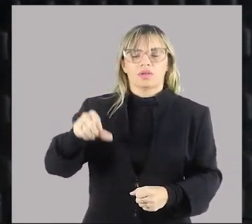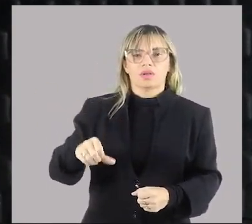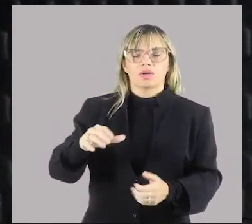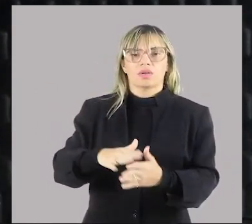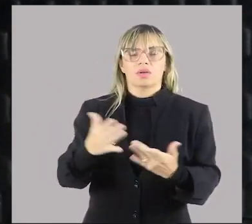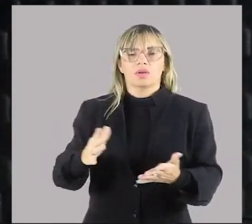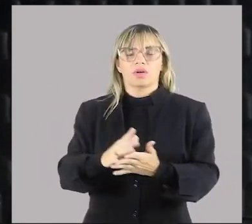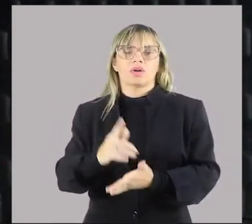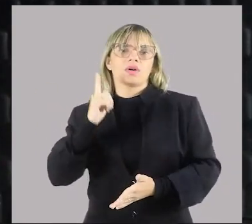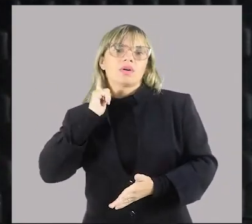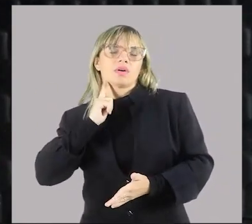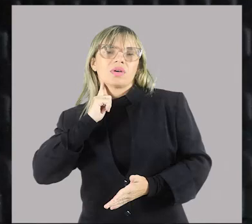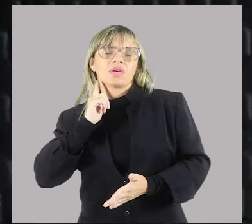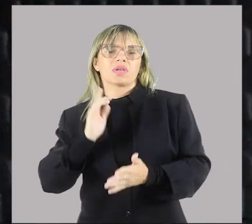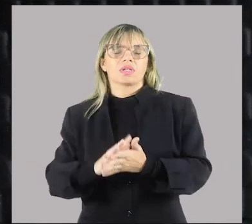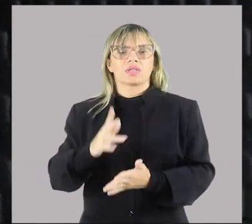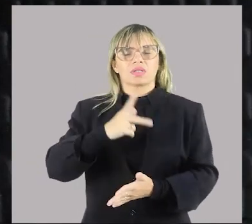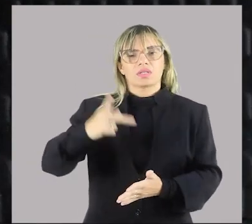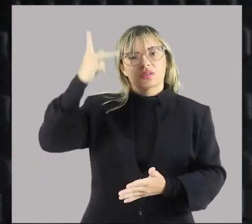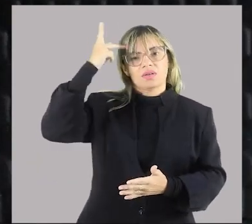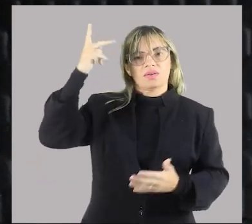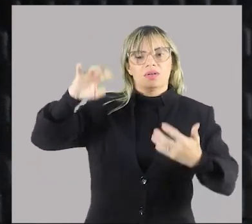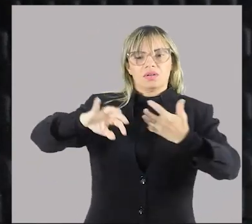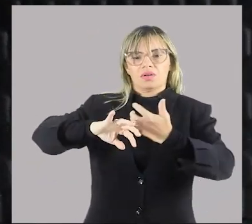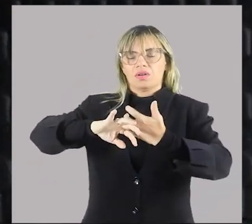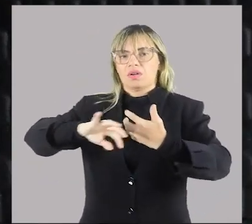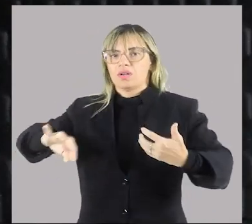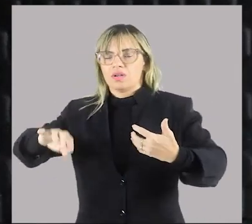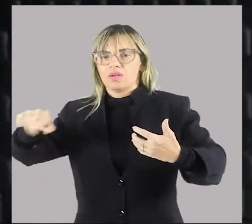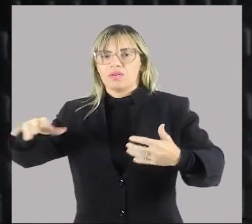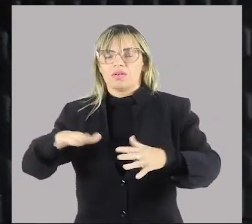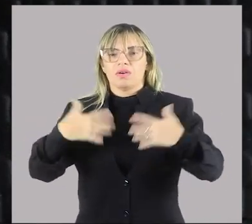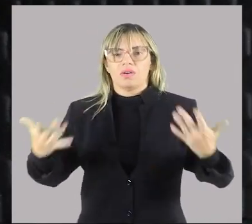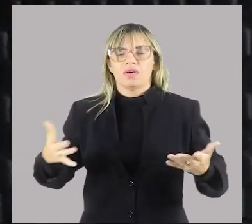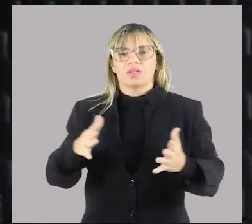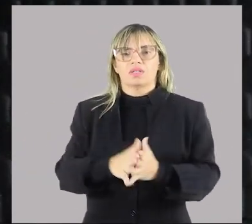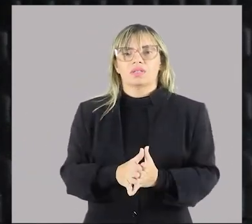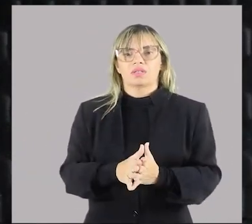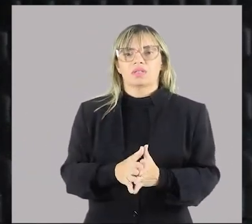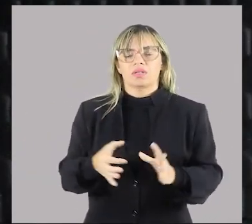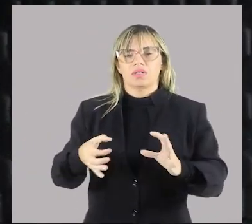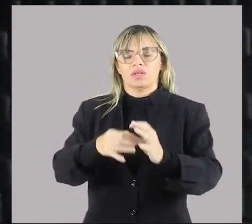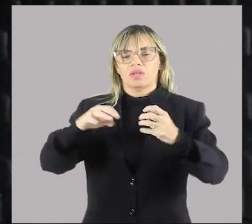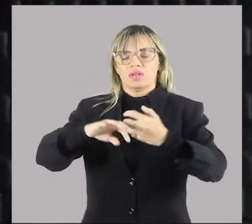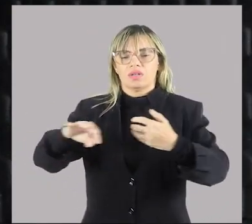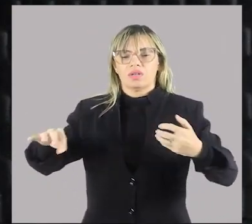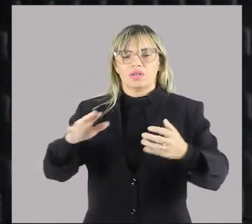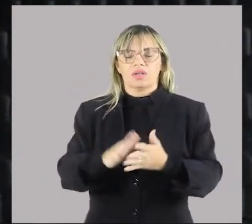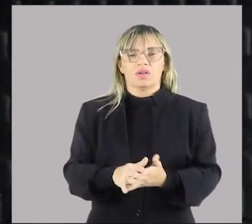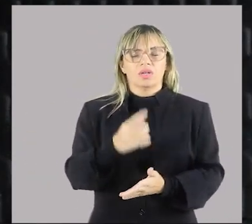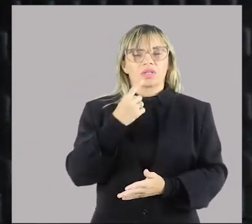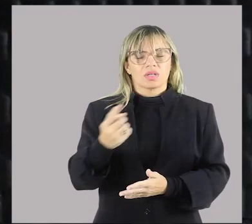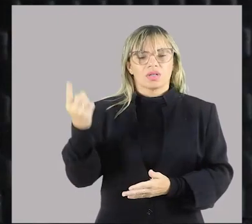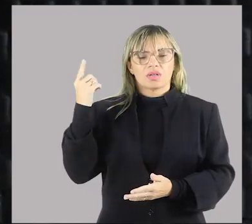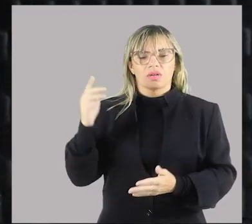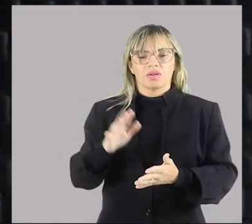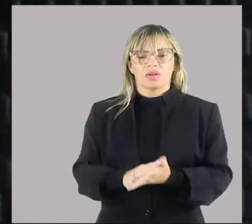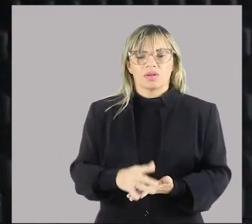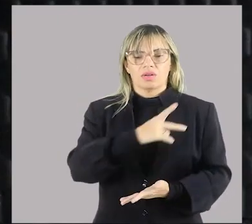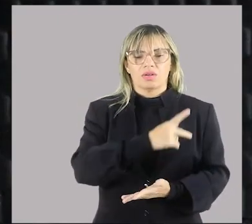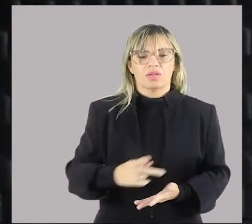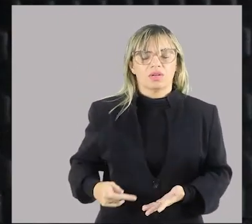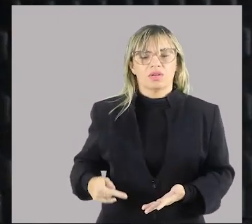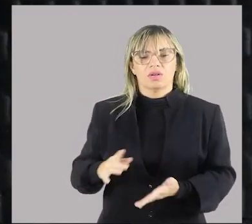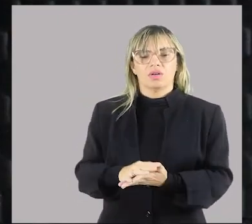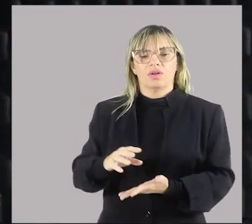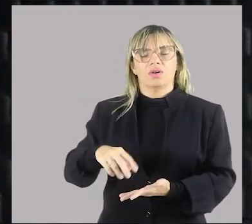Minas rompe com São Paulo. O então presidente da época, Washington Luiz, que era paulista, resolve indicar um